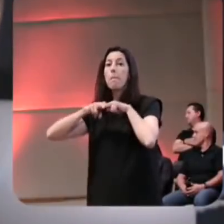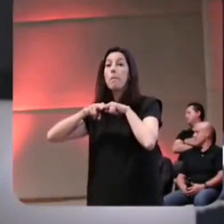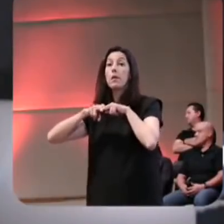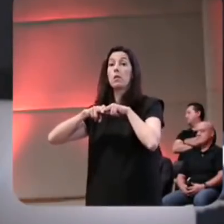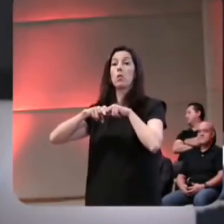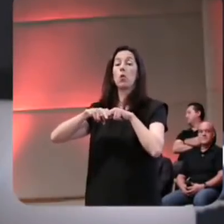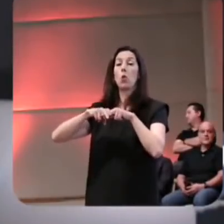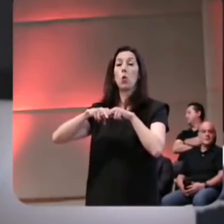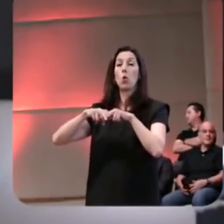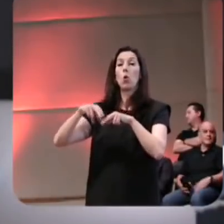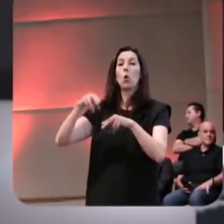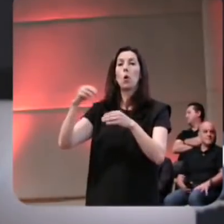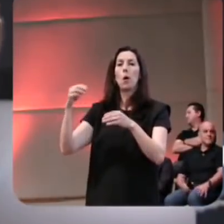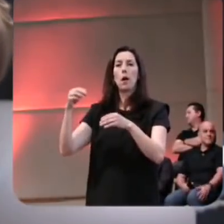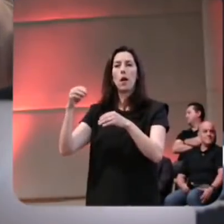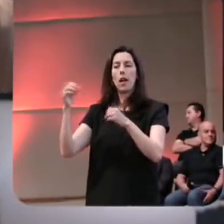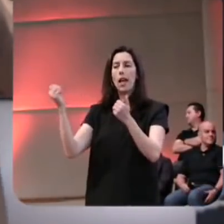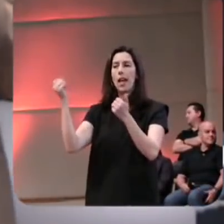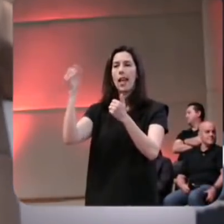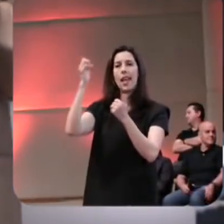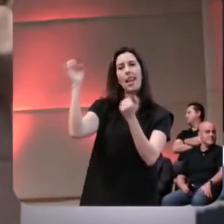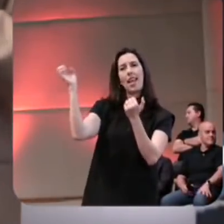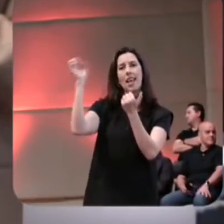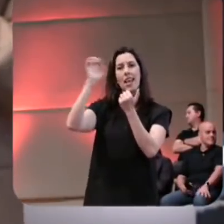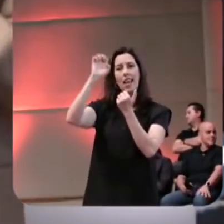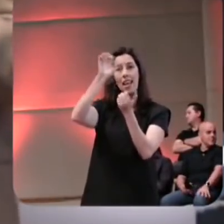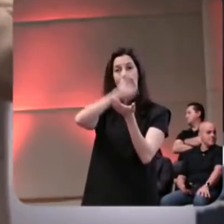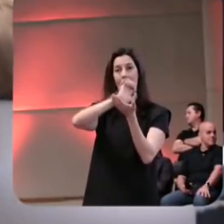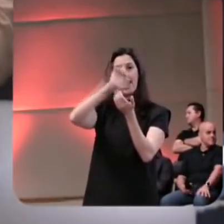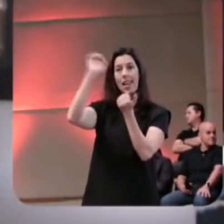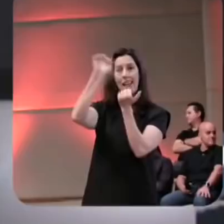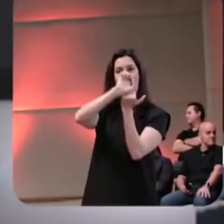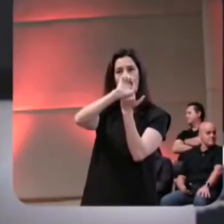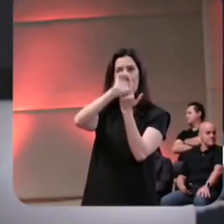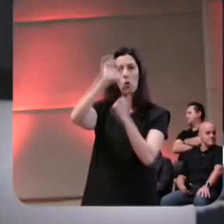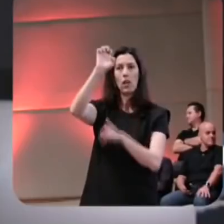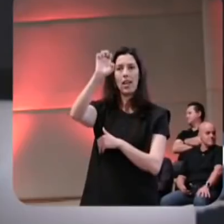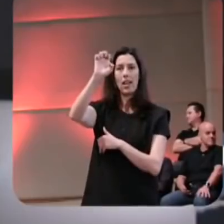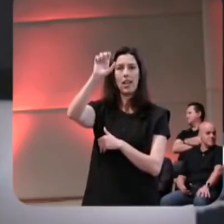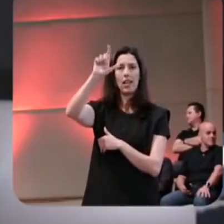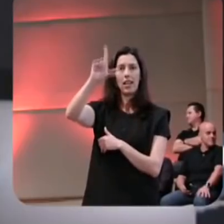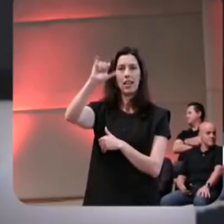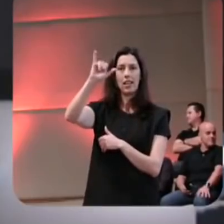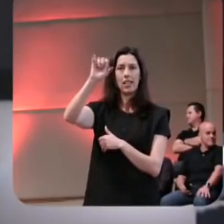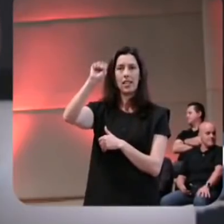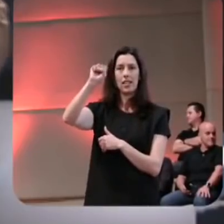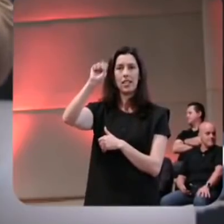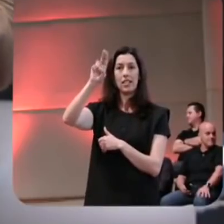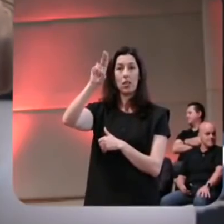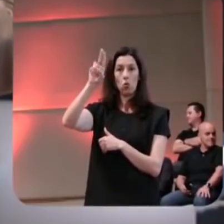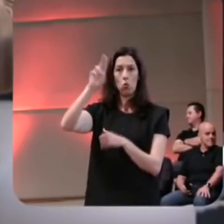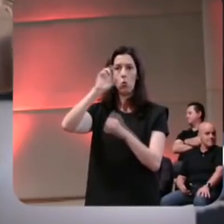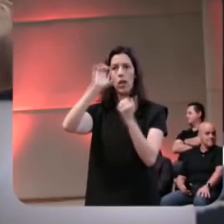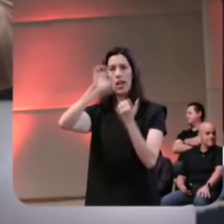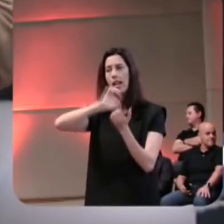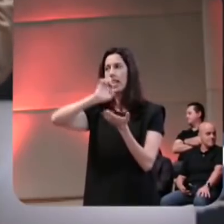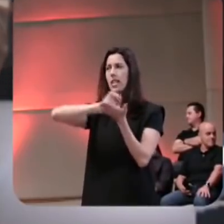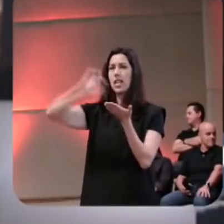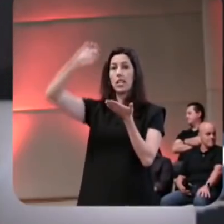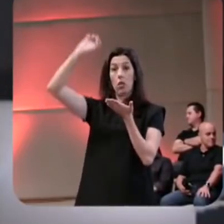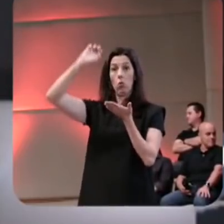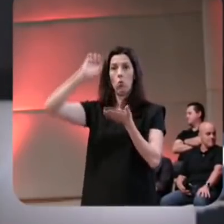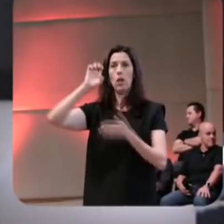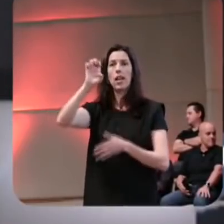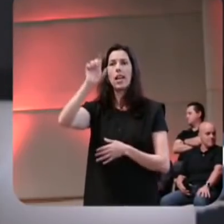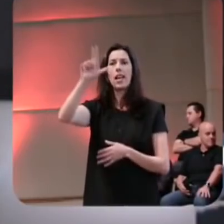Eliseu. Tudo quanto o rei da Síria planejava na guerra contra Israel,